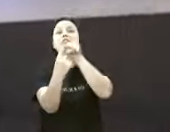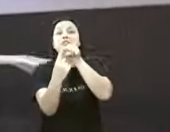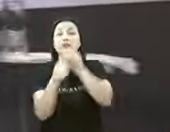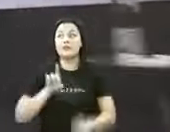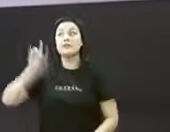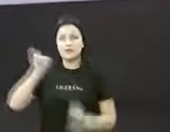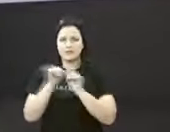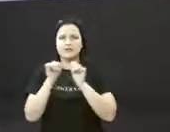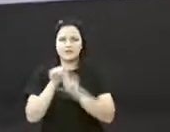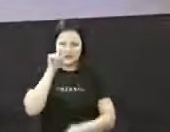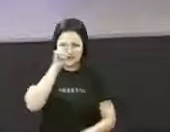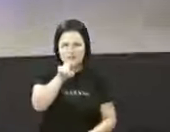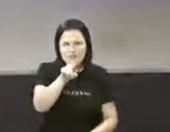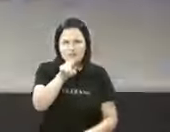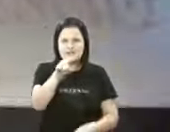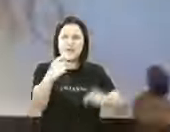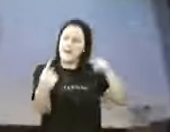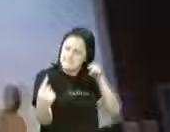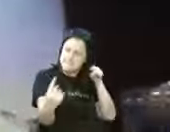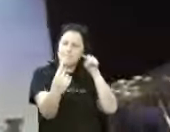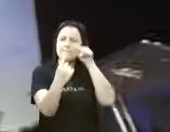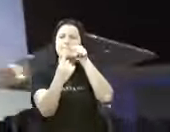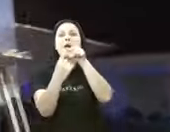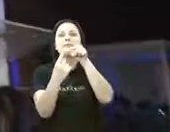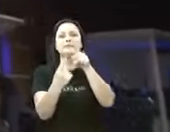chegar. Levanta e vá.